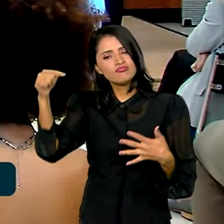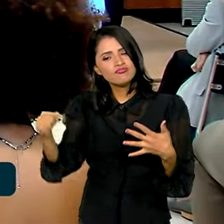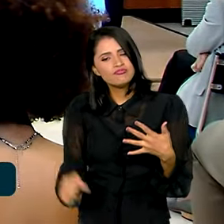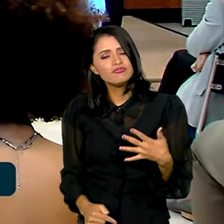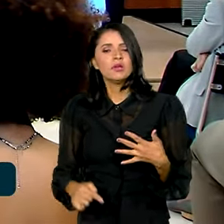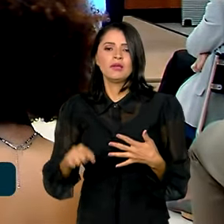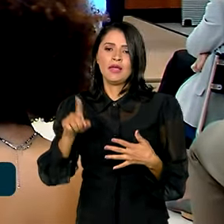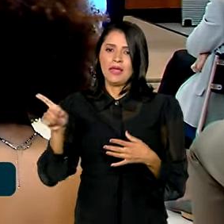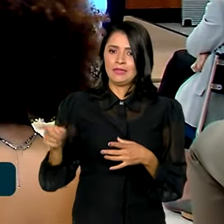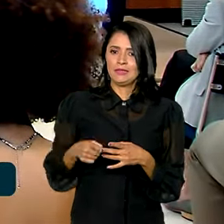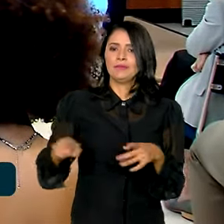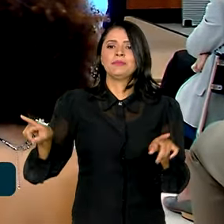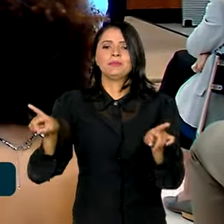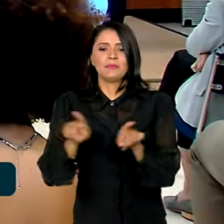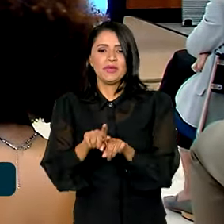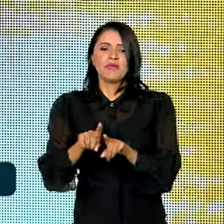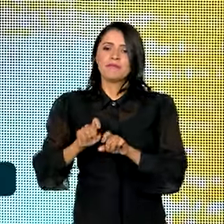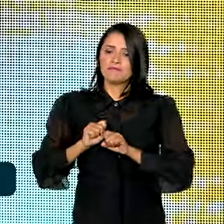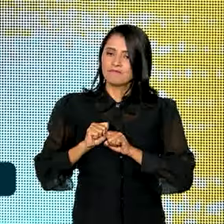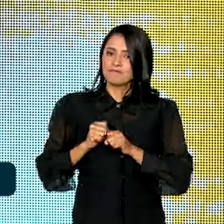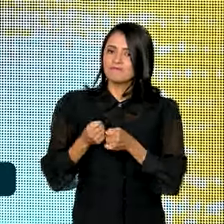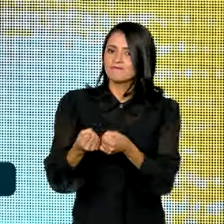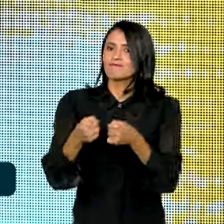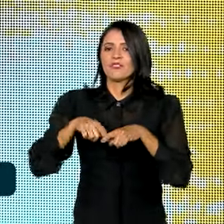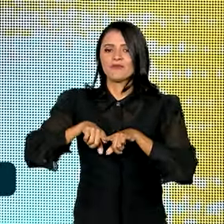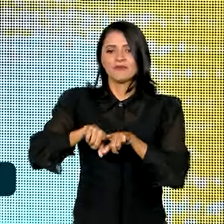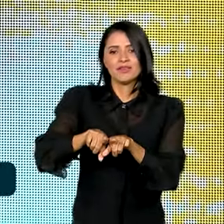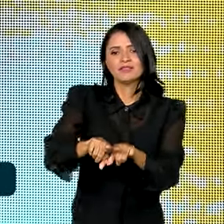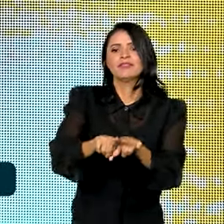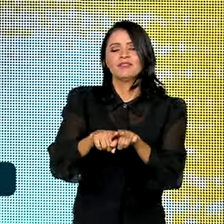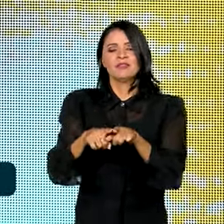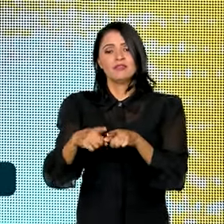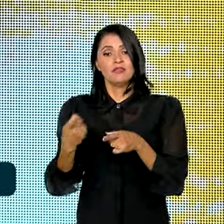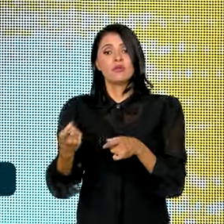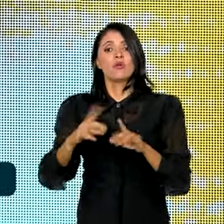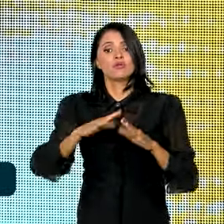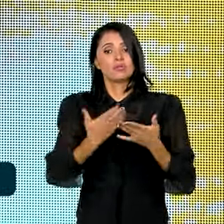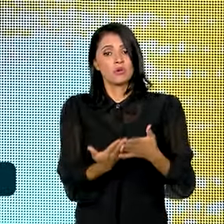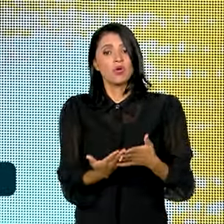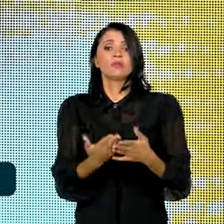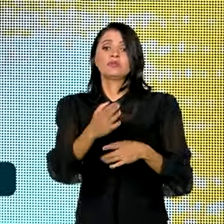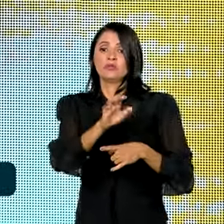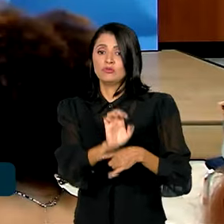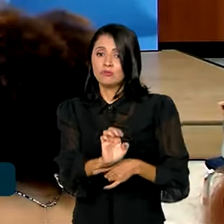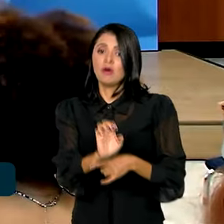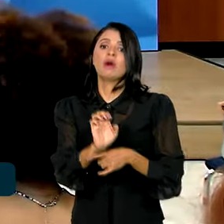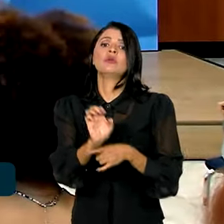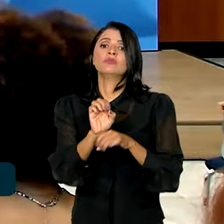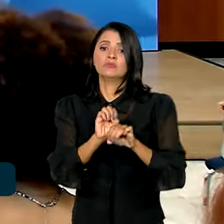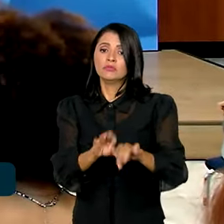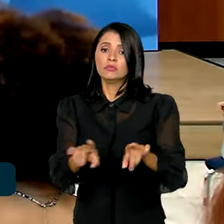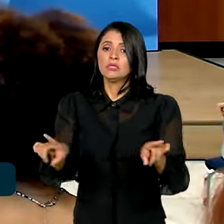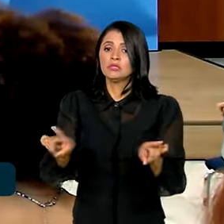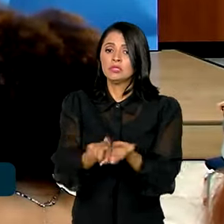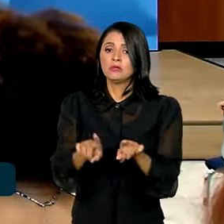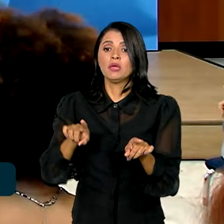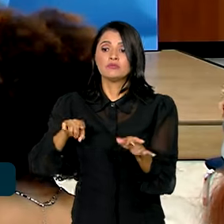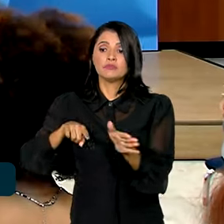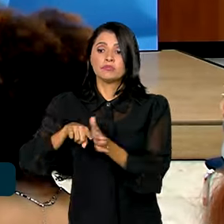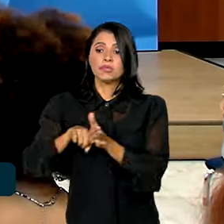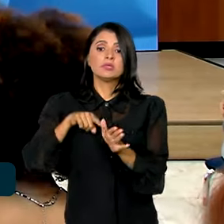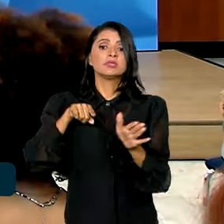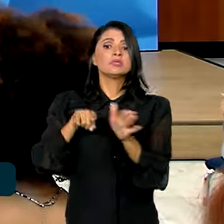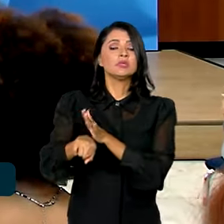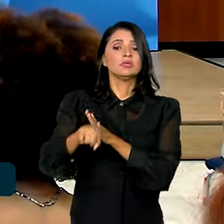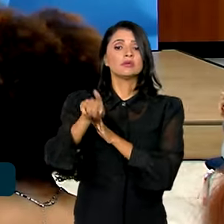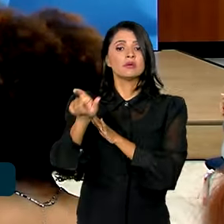o fortalecimento da parceria com as redes estaduais de educação e a realização de uma pesquisa com os